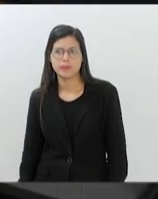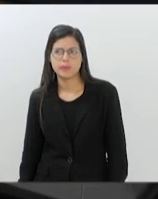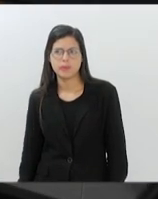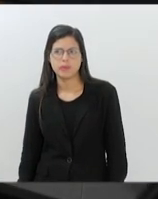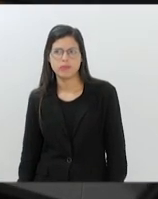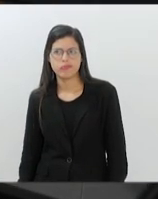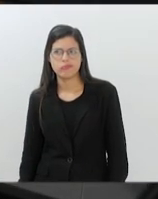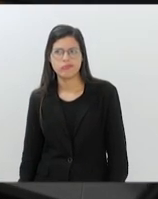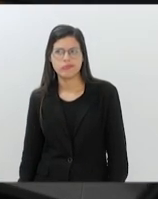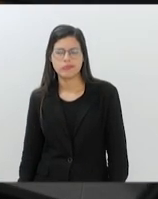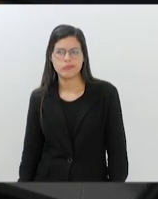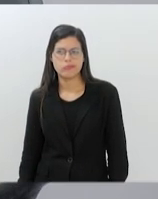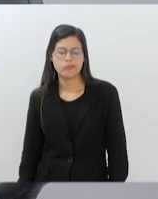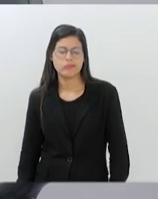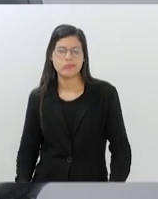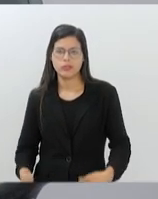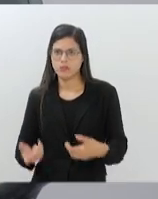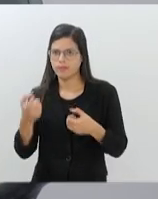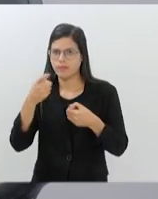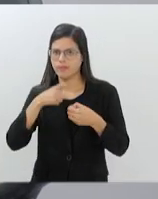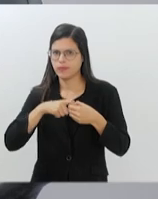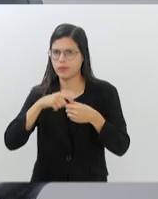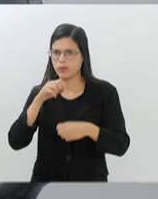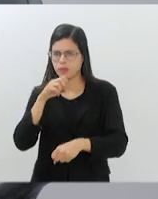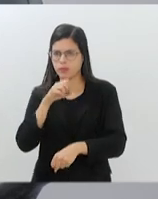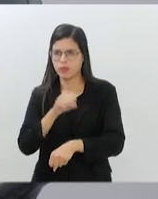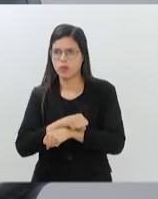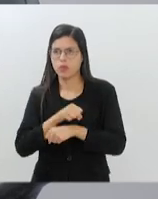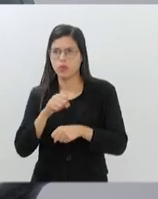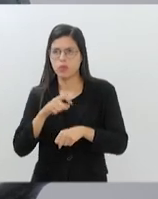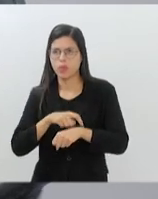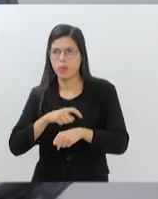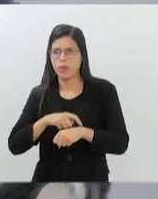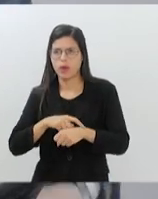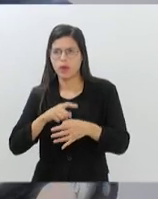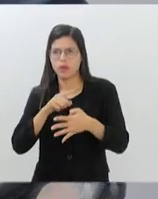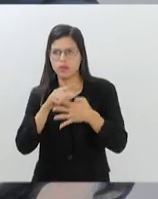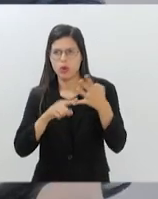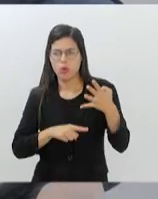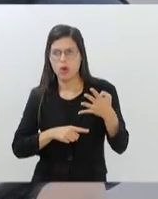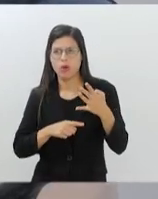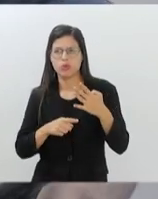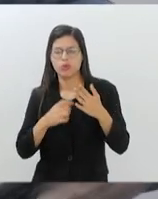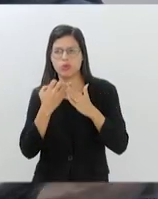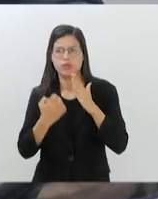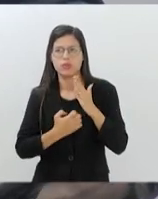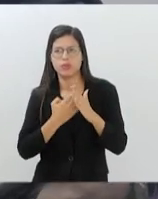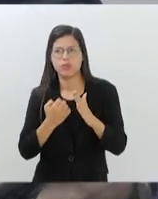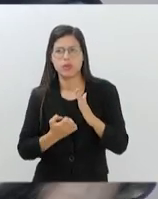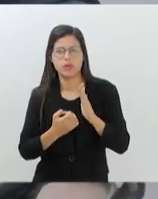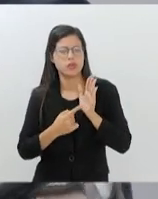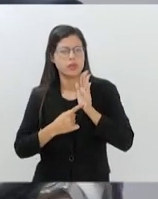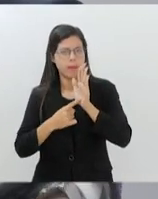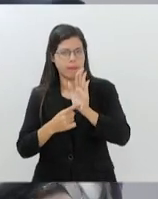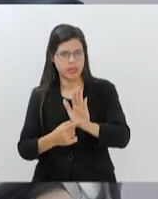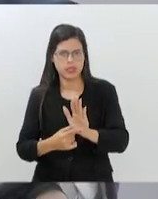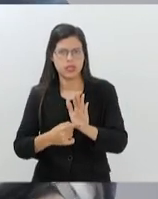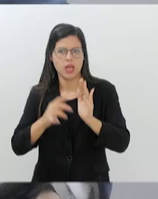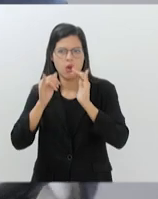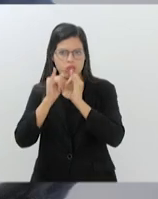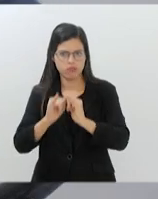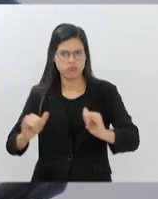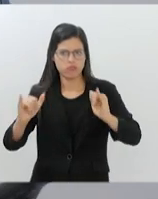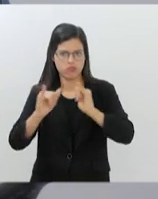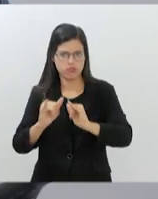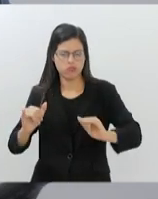aqui momento que as quatro empresas apresentaram as suas campanhas as suas peças publicitárias e